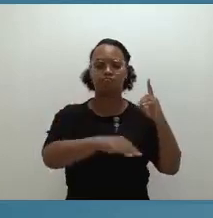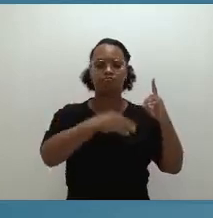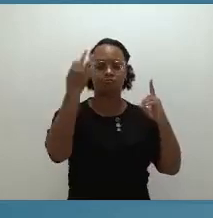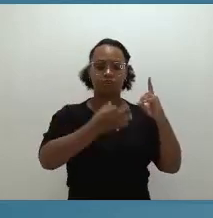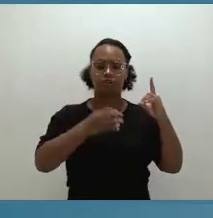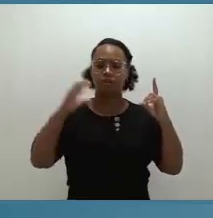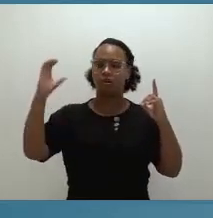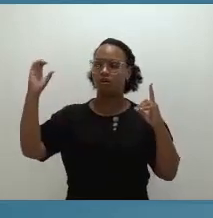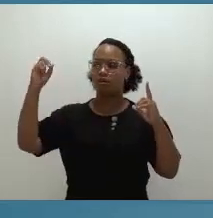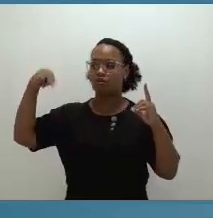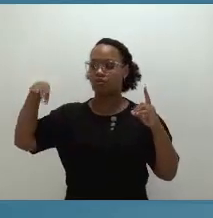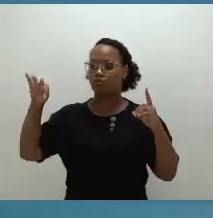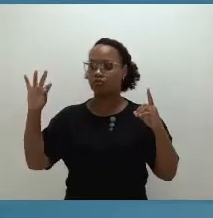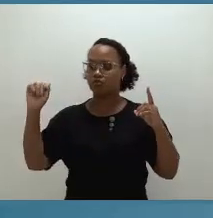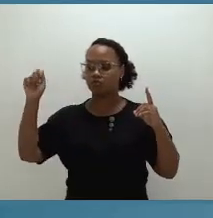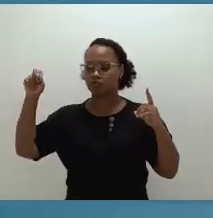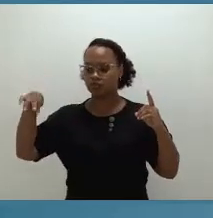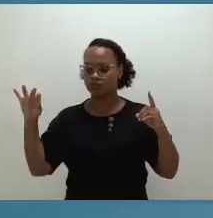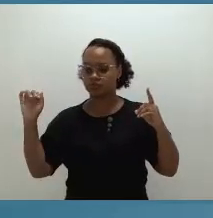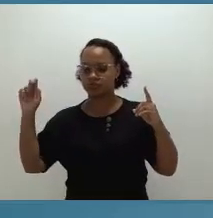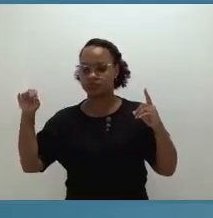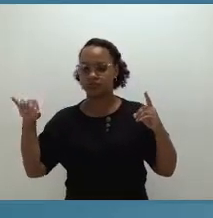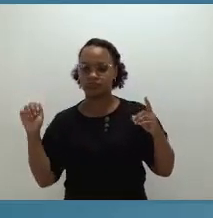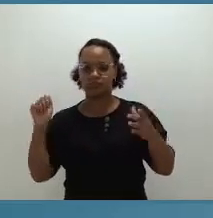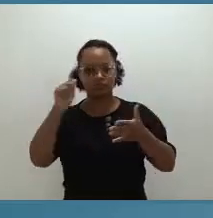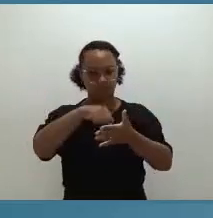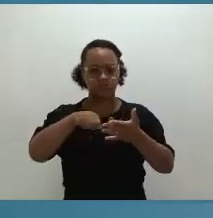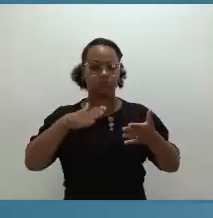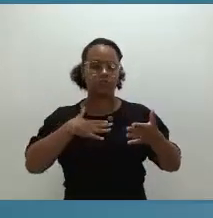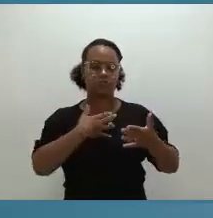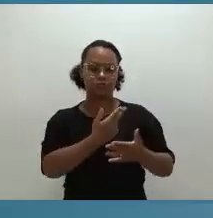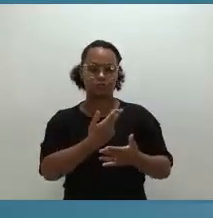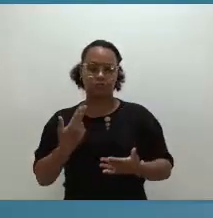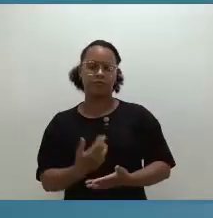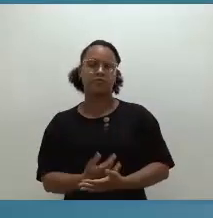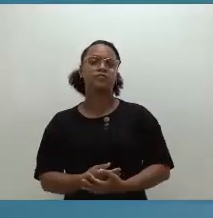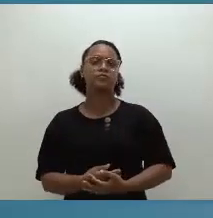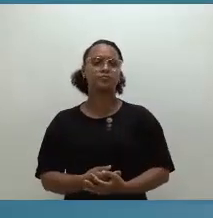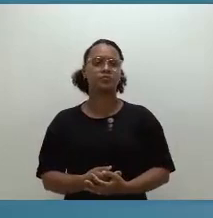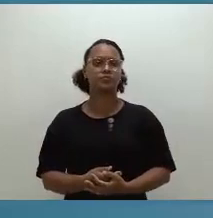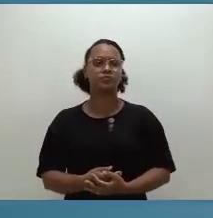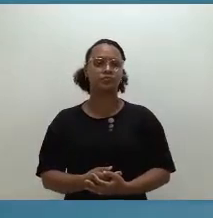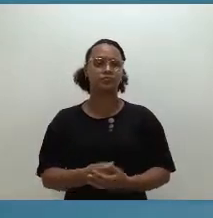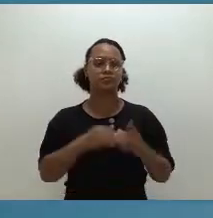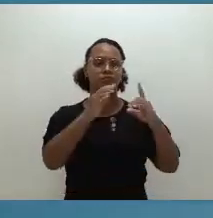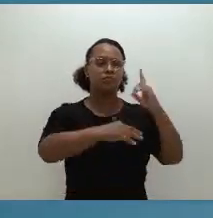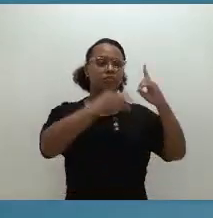Desembargador Leonardo. Tá certo, desembargador. Desembargadora Gleite.